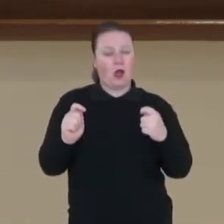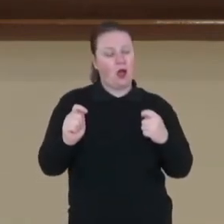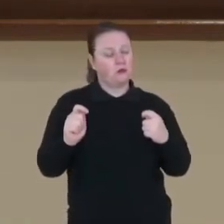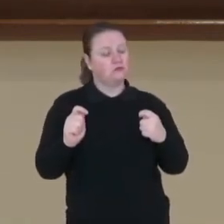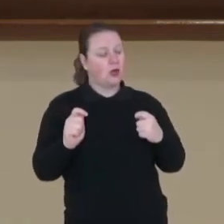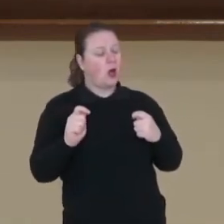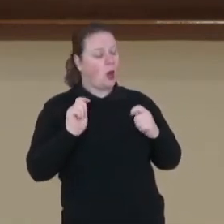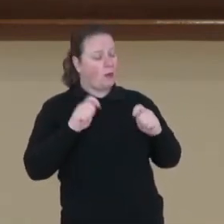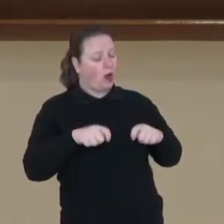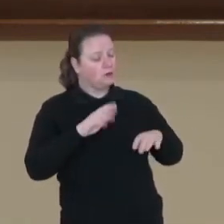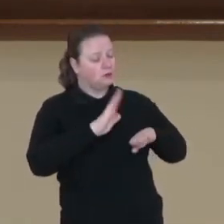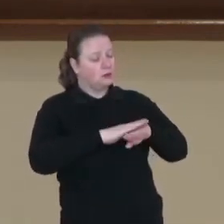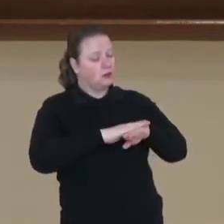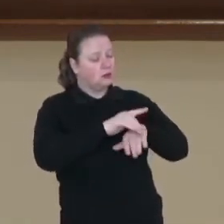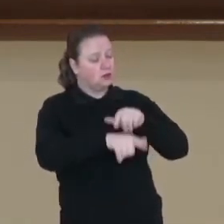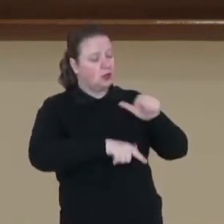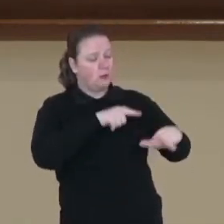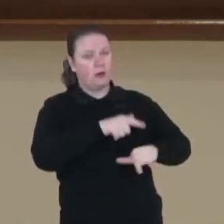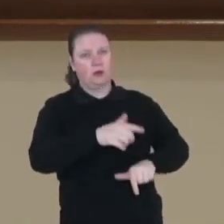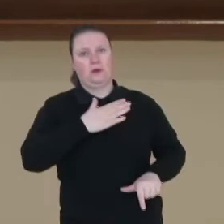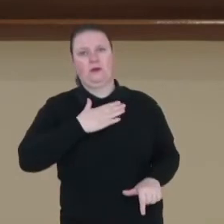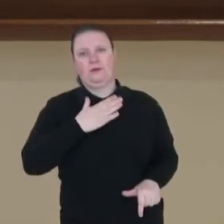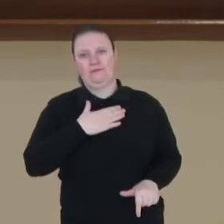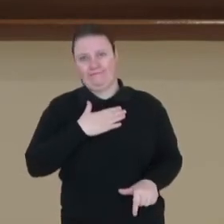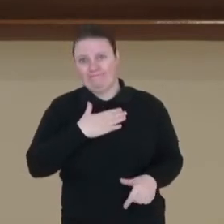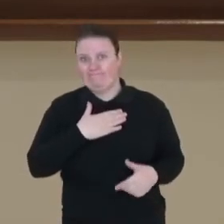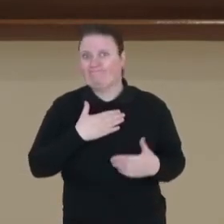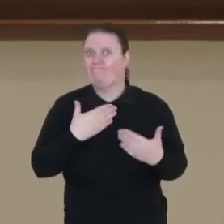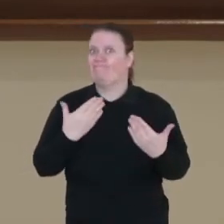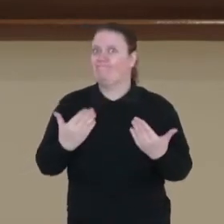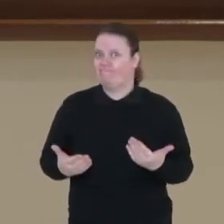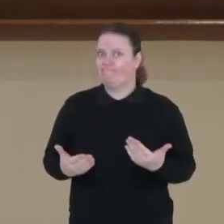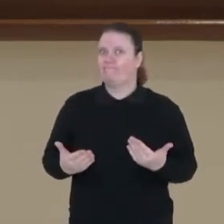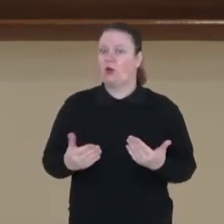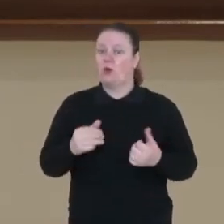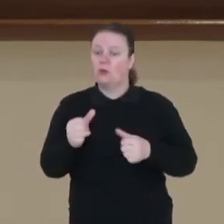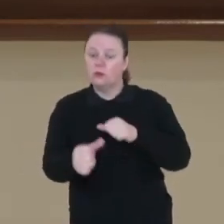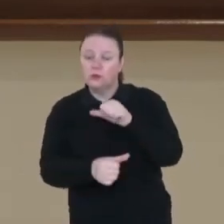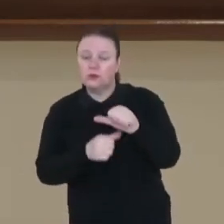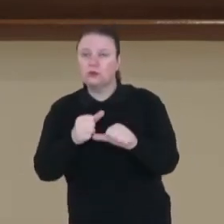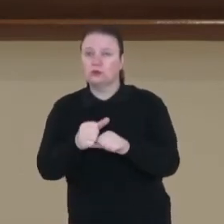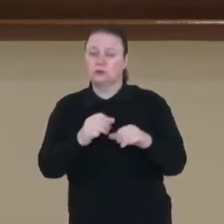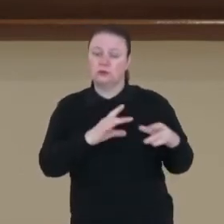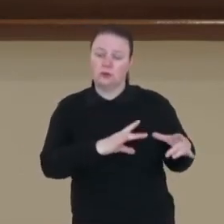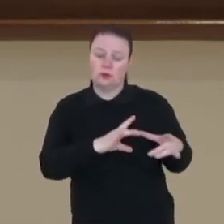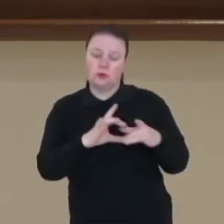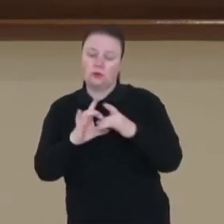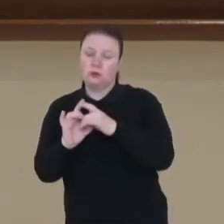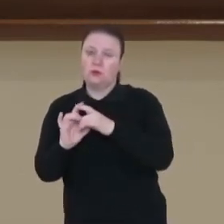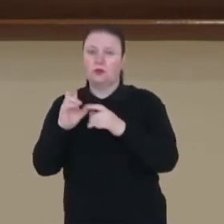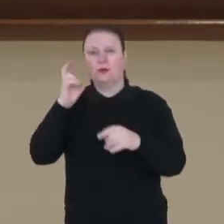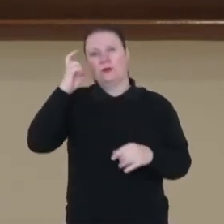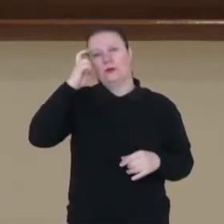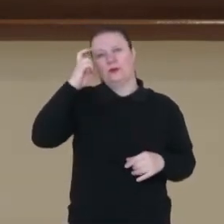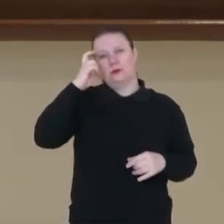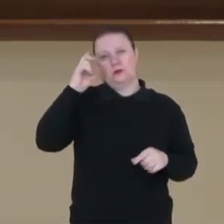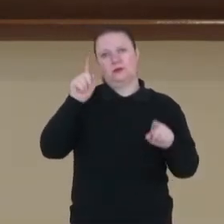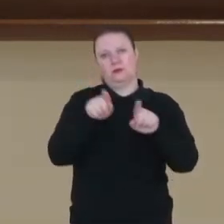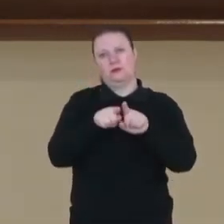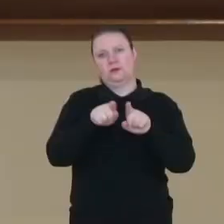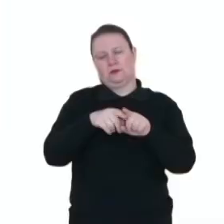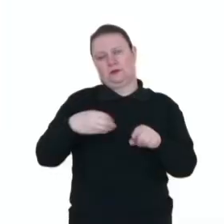trabalho deles e domínio total do território, modificando inclusive até o contexto cultural de como eles viviam.